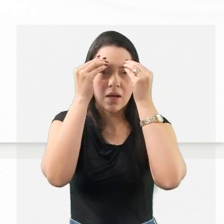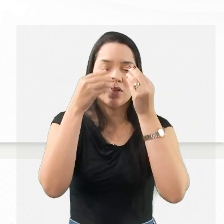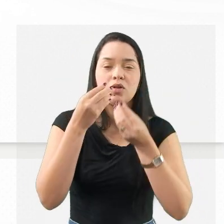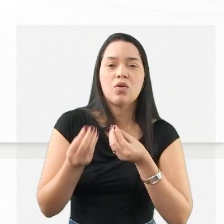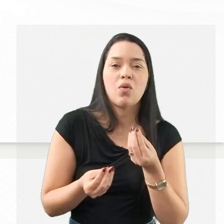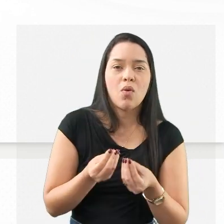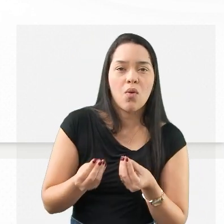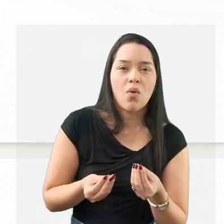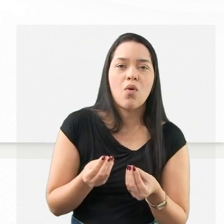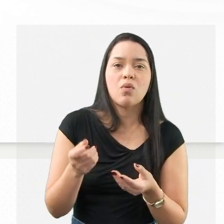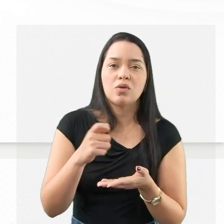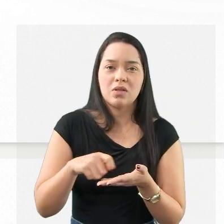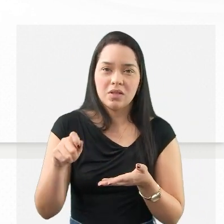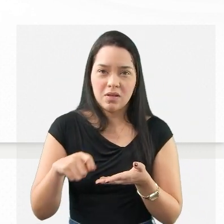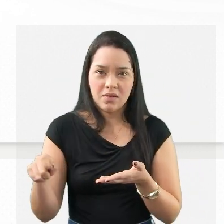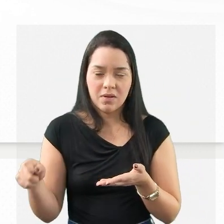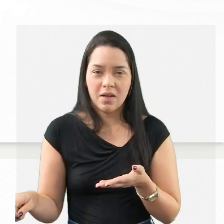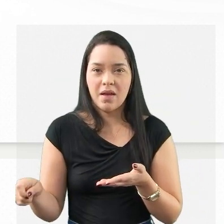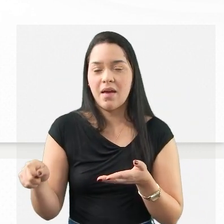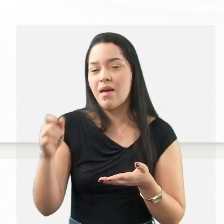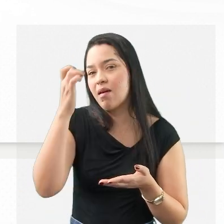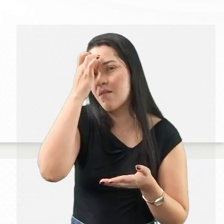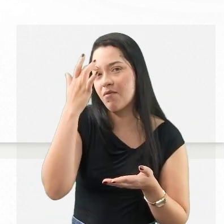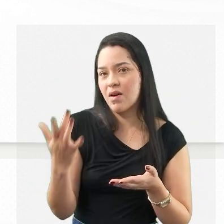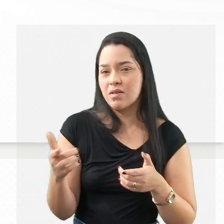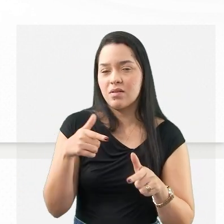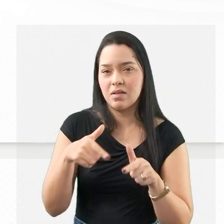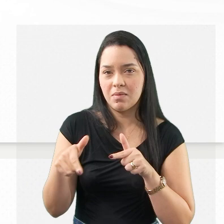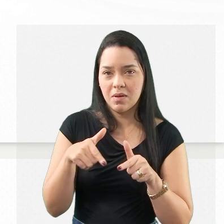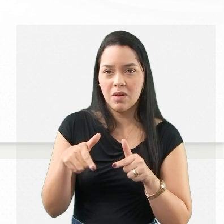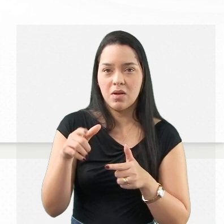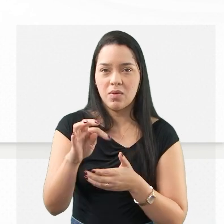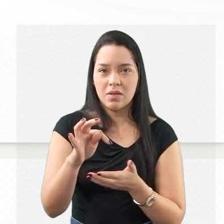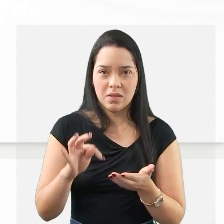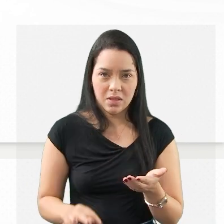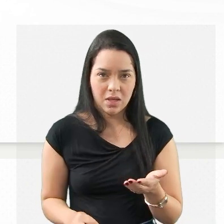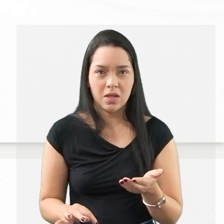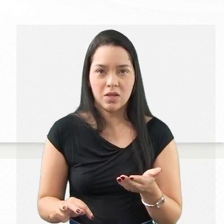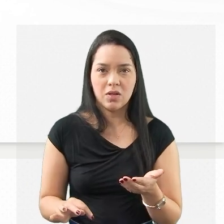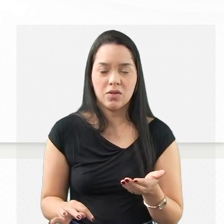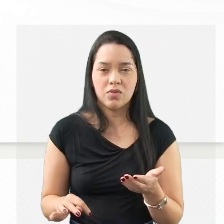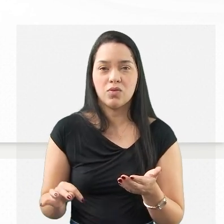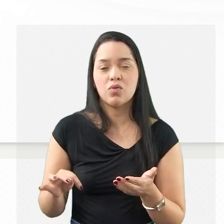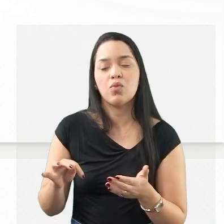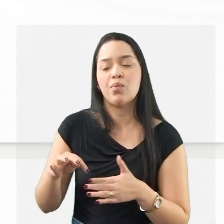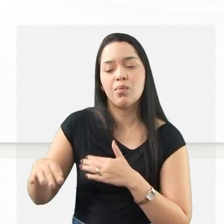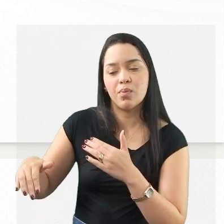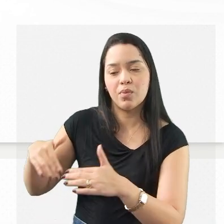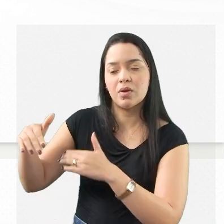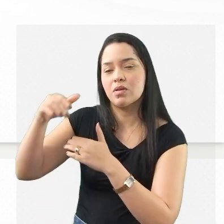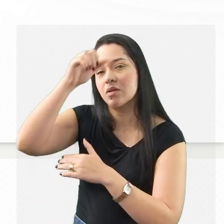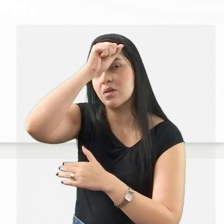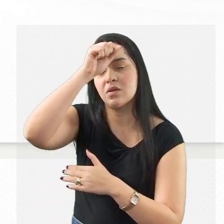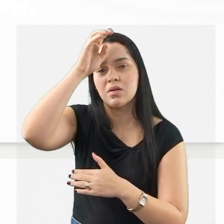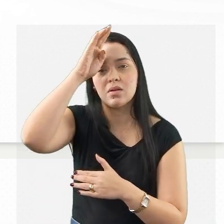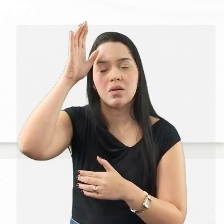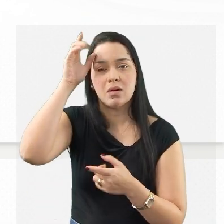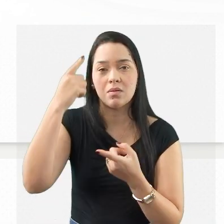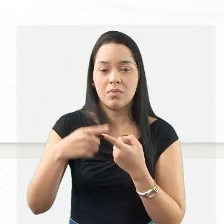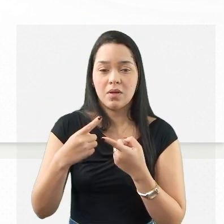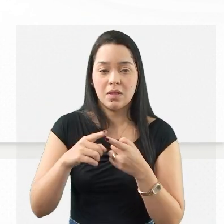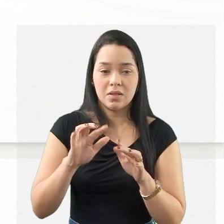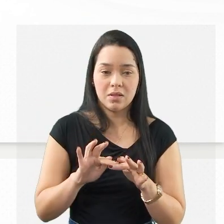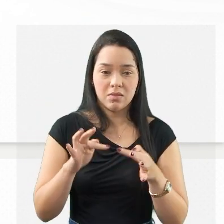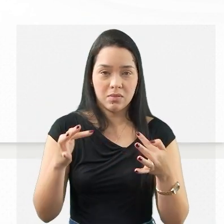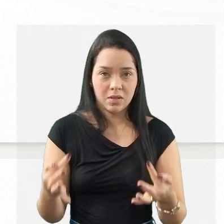de escrever é muito mais fácil a gente trabalhar com esses textos para quem está no processo de alfabetização, porque são textos